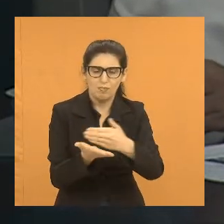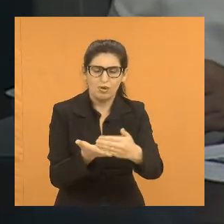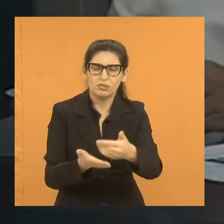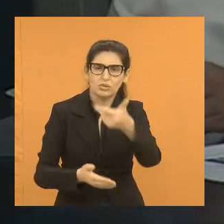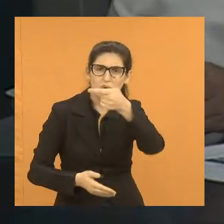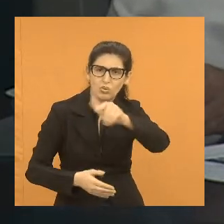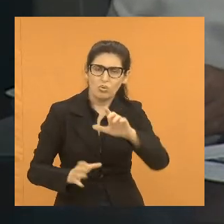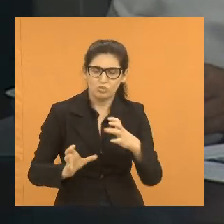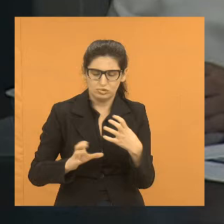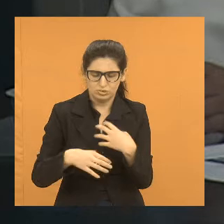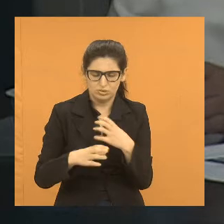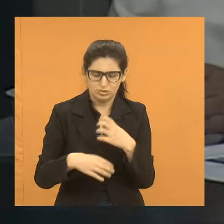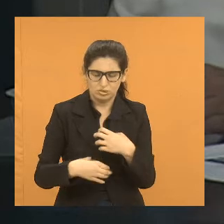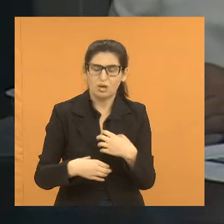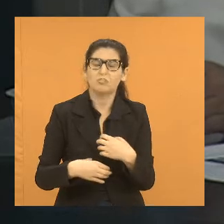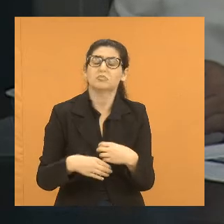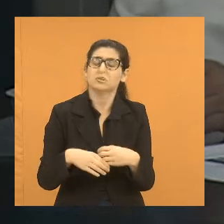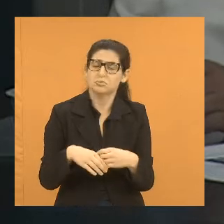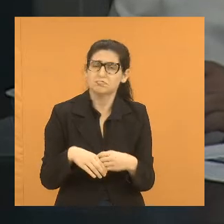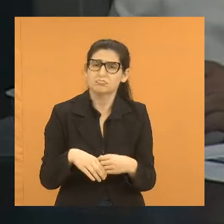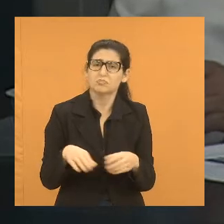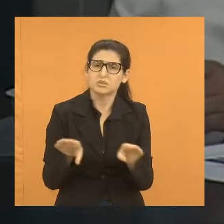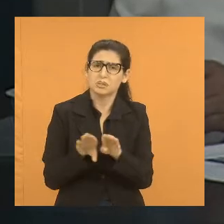estão sendo providenciados também.